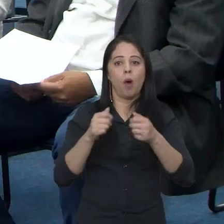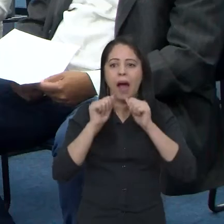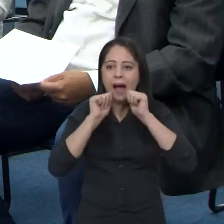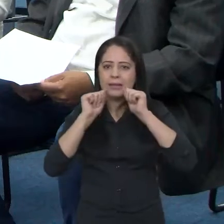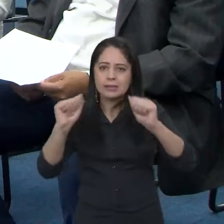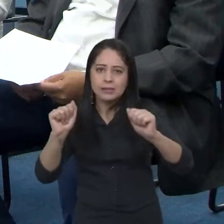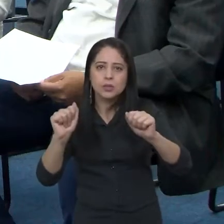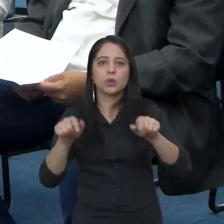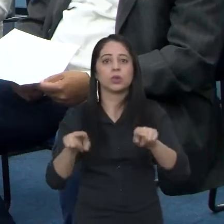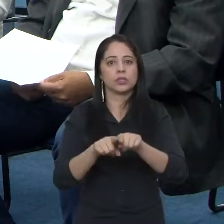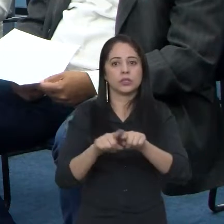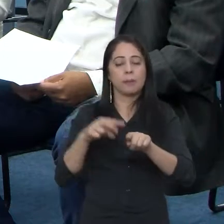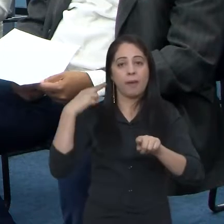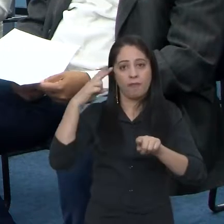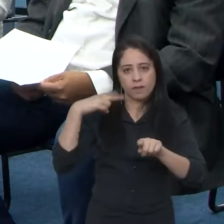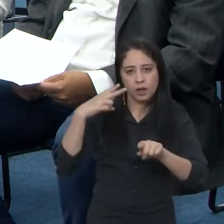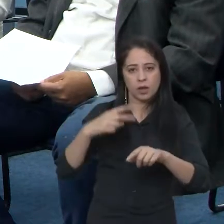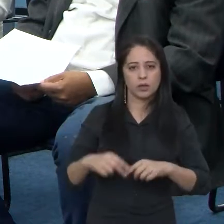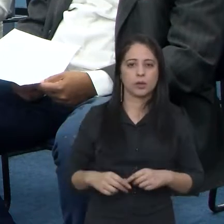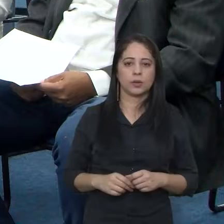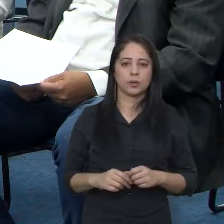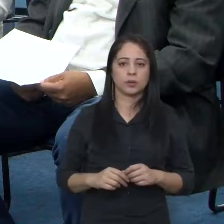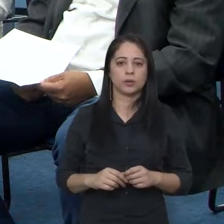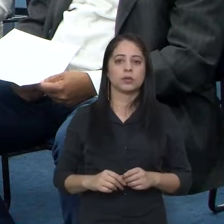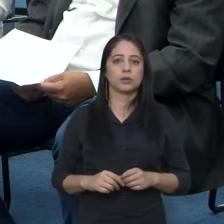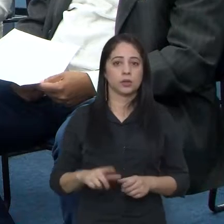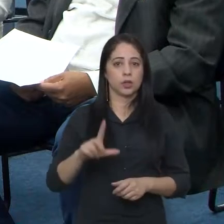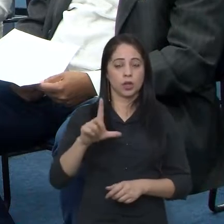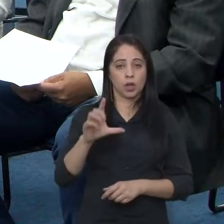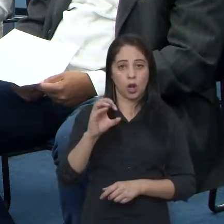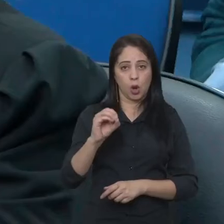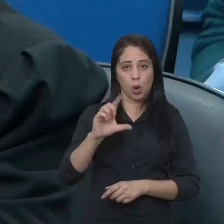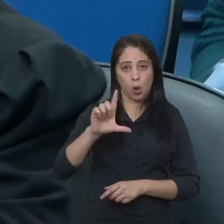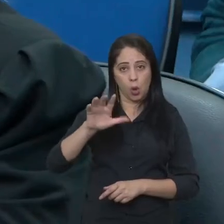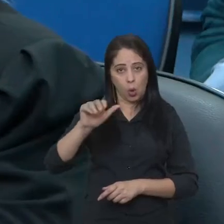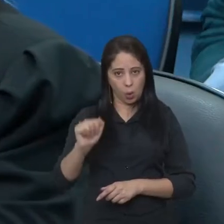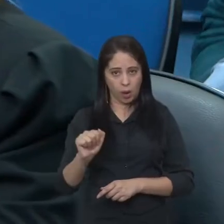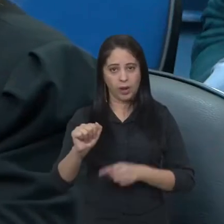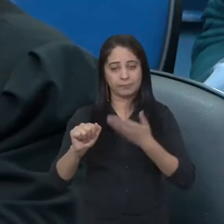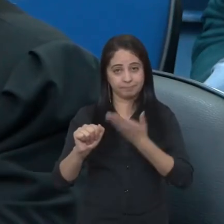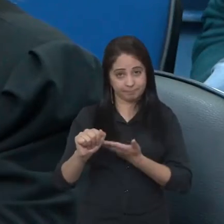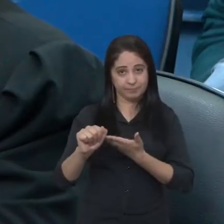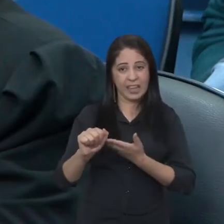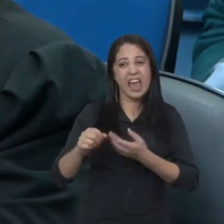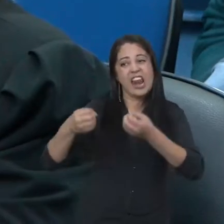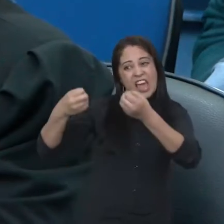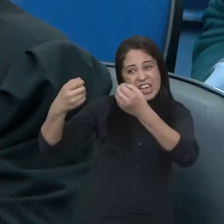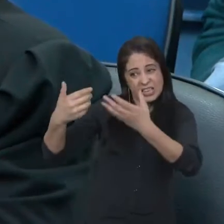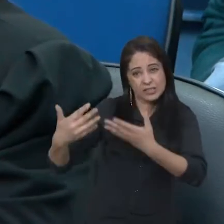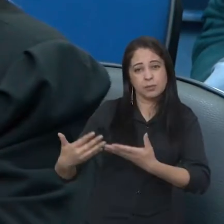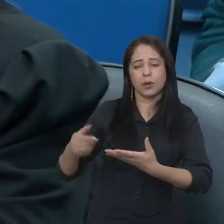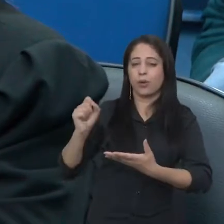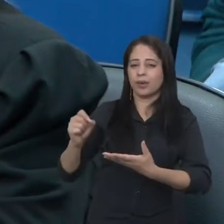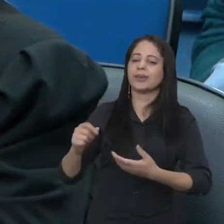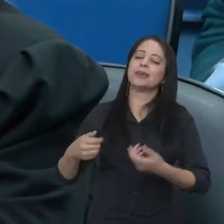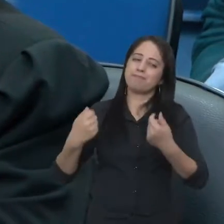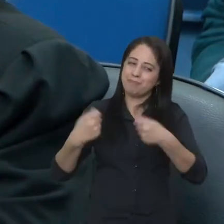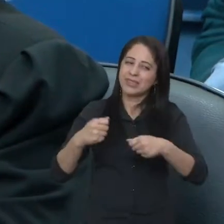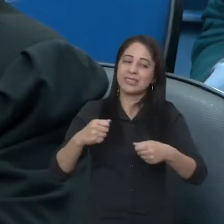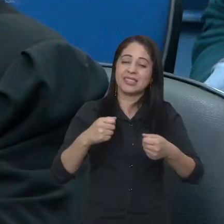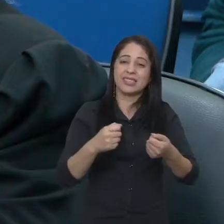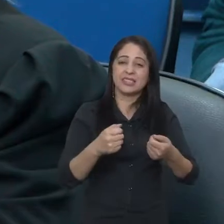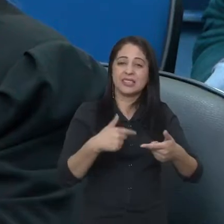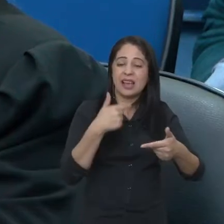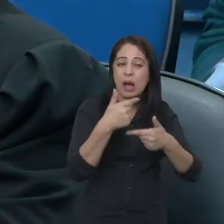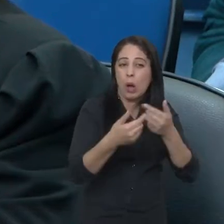e por assessores e servidores que estavam acompanhando o encontro. Lola, como é conhecida, reconhece que é preciso